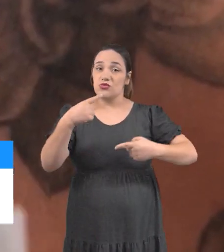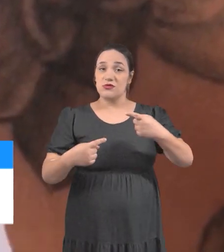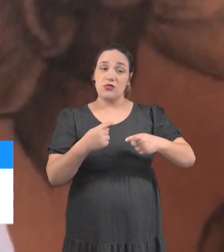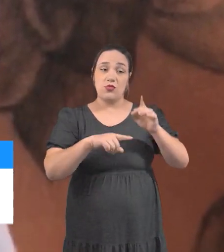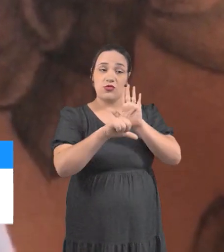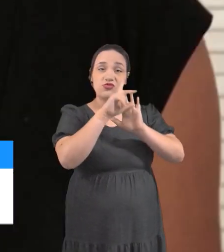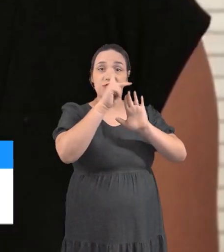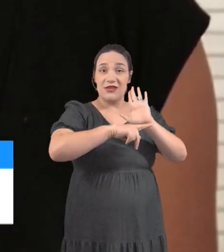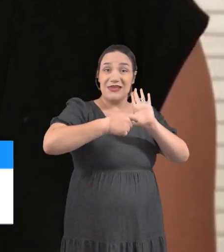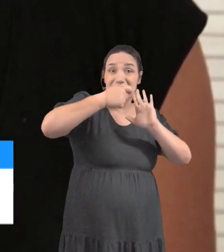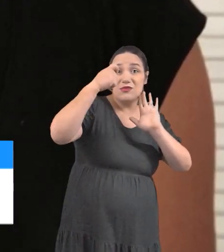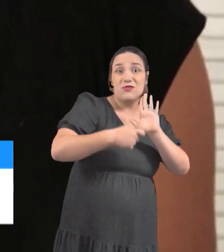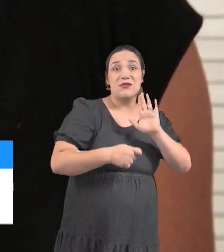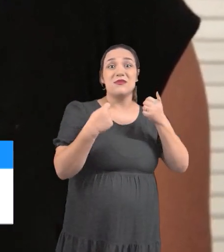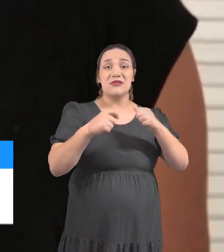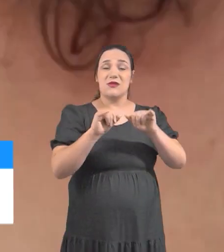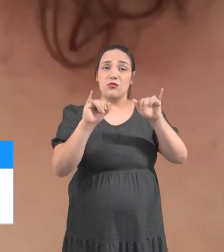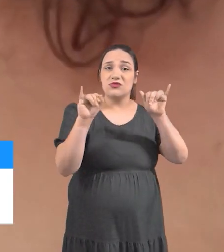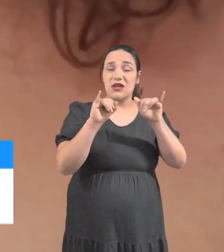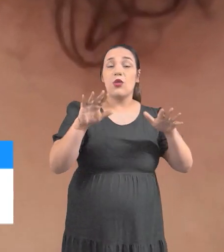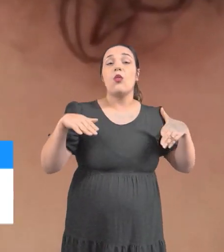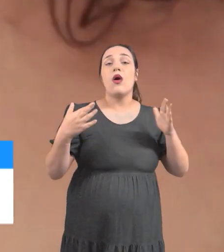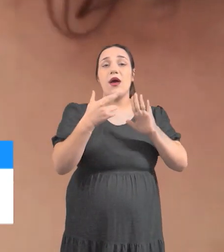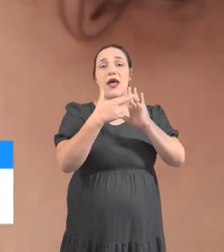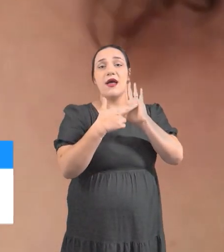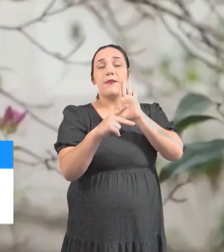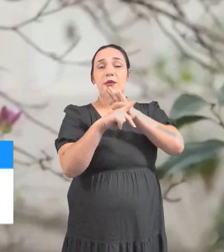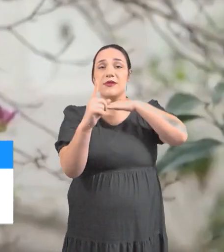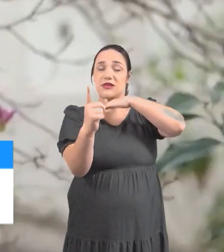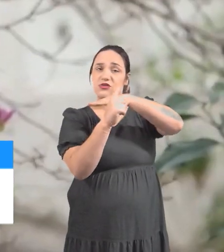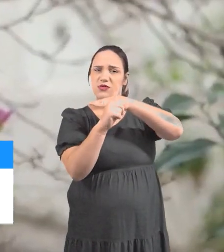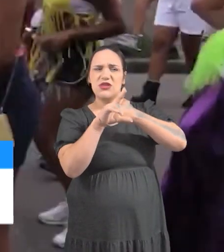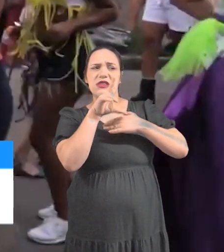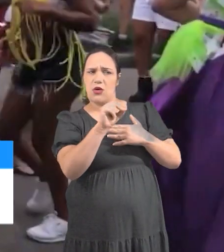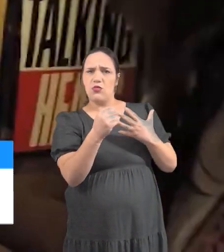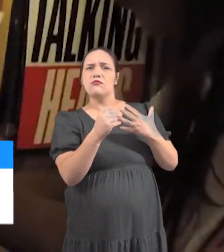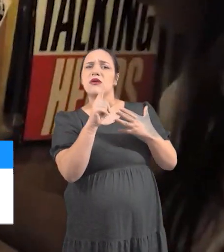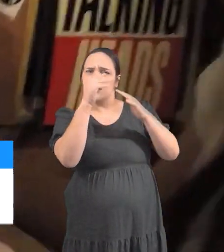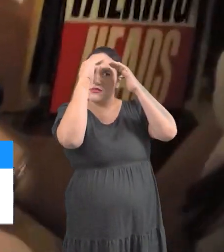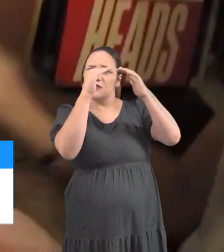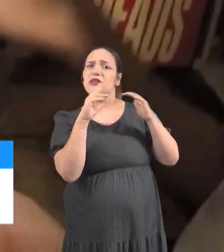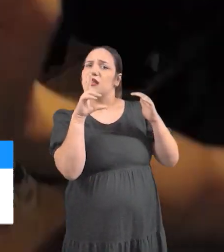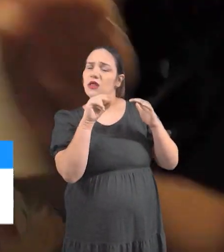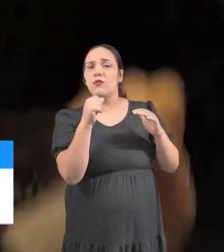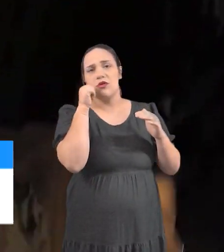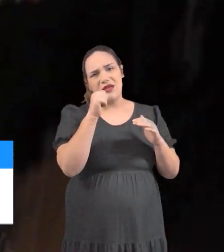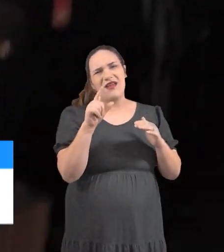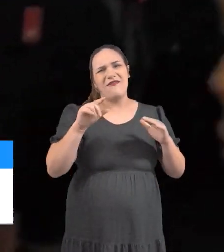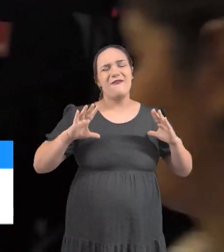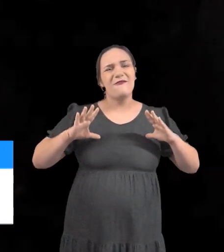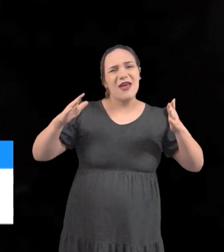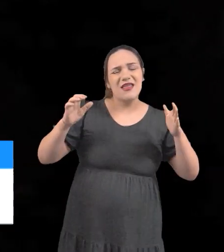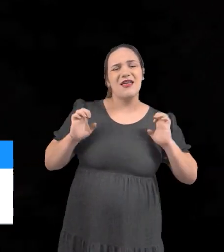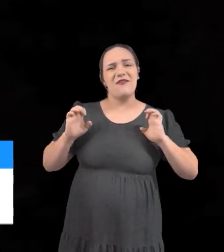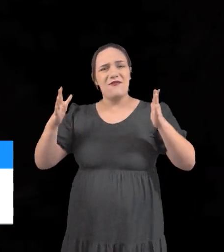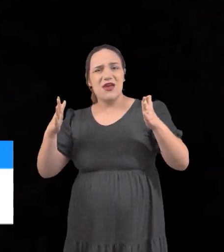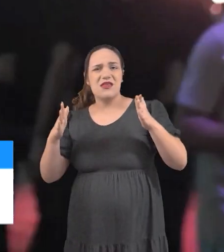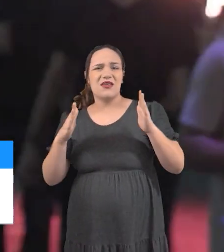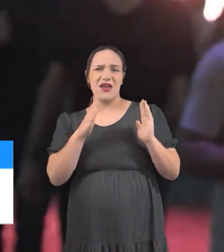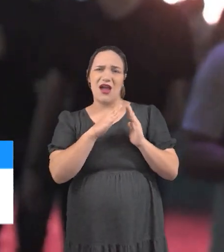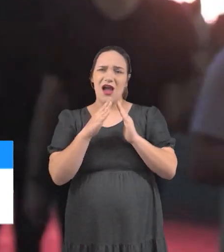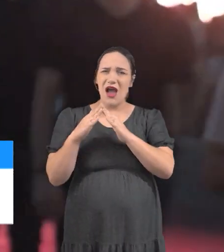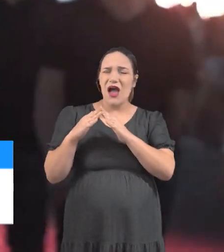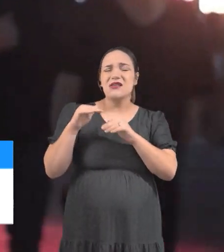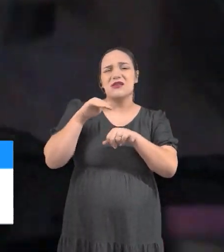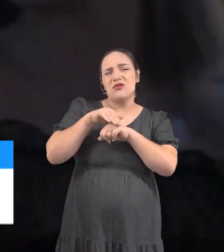Aprovado em segunda discussão, o projeto determina a divulgação do protocolo Não é Não em festas, eventos, casas noturnas e outros